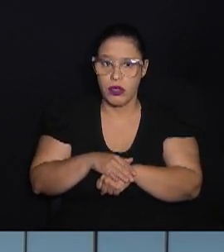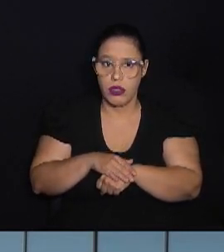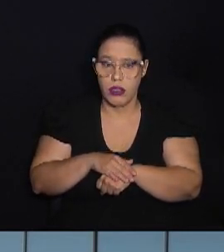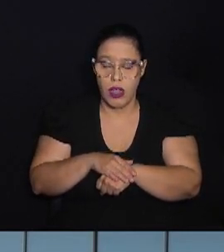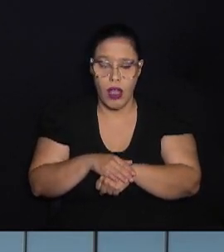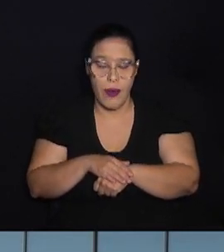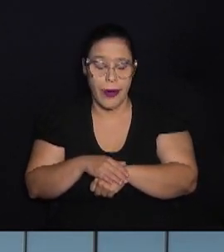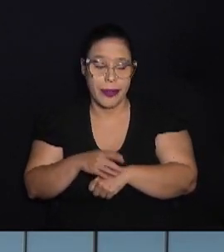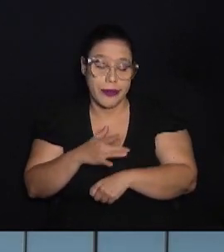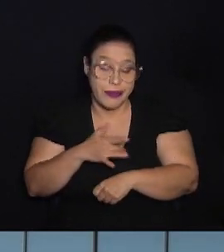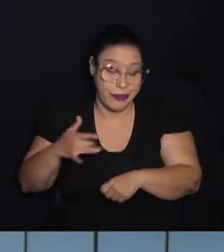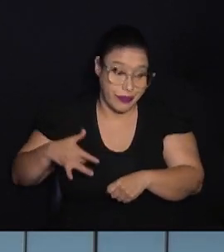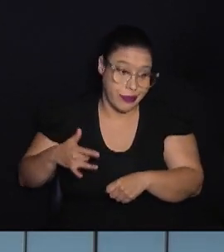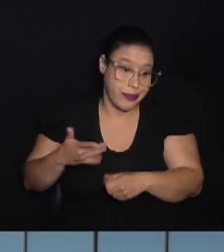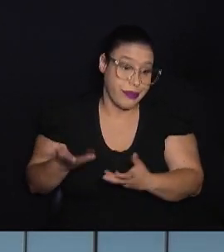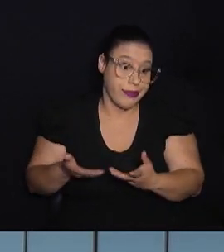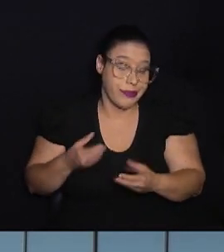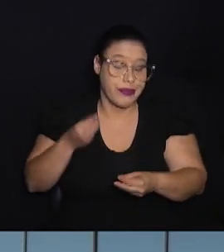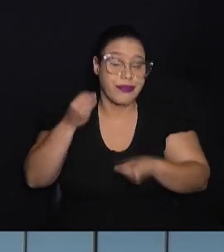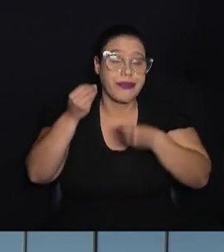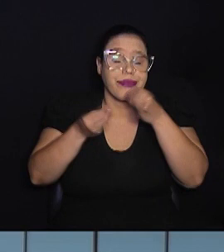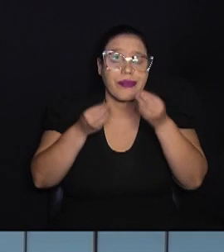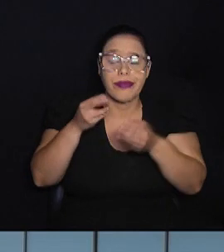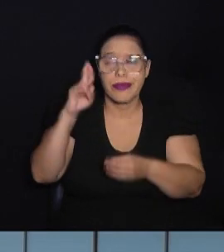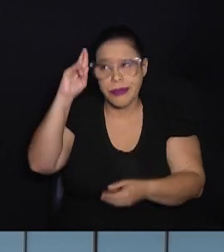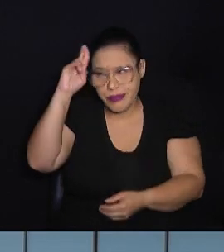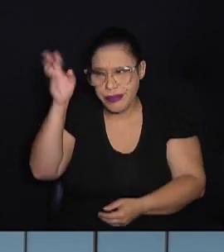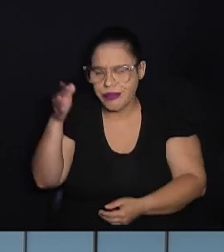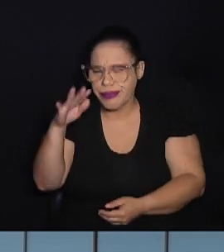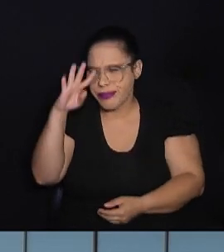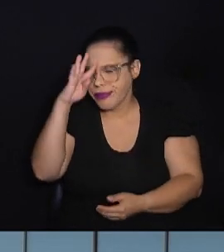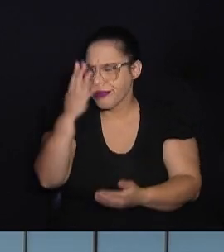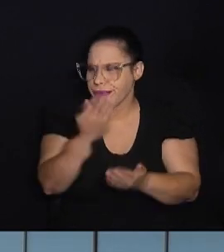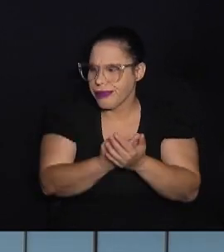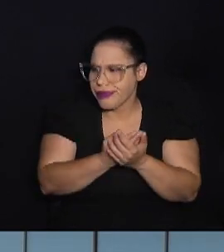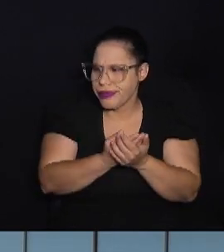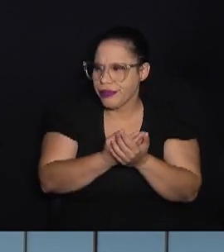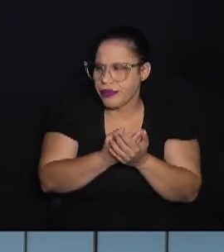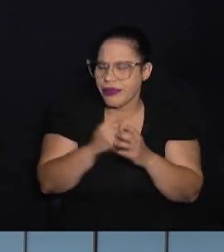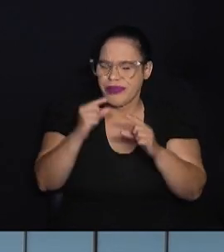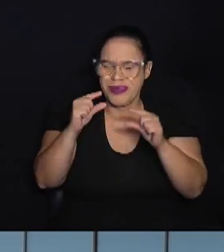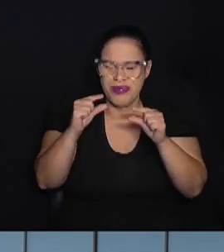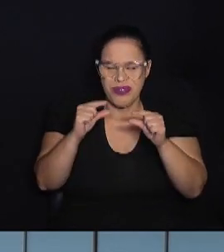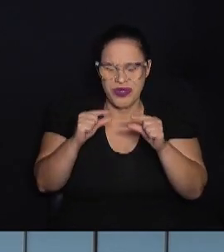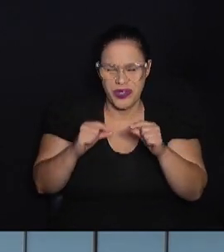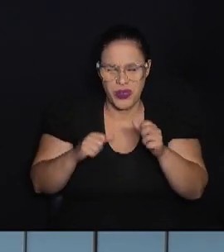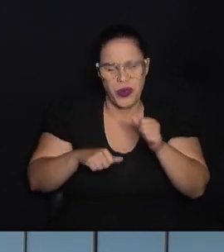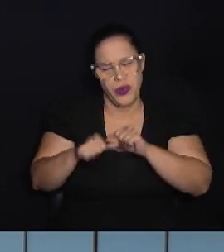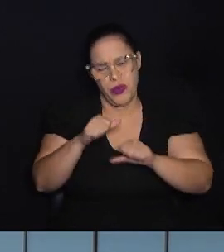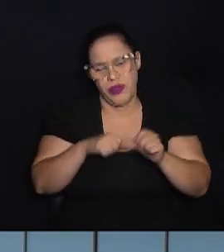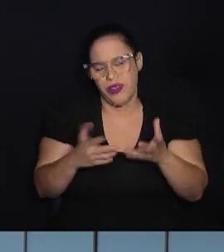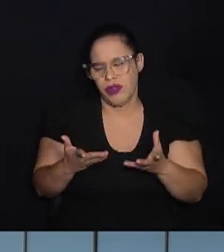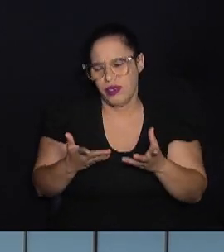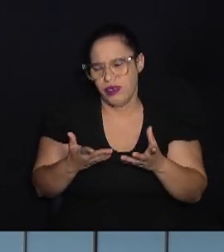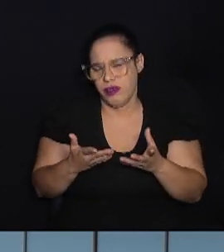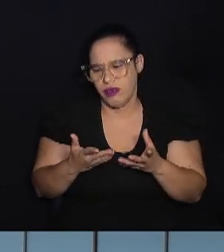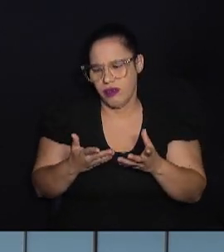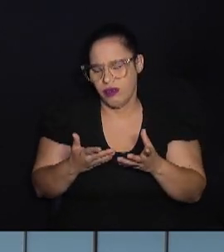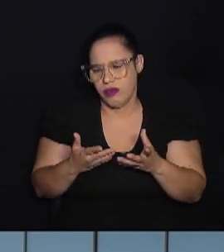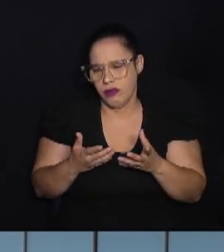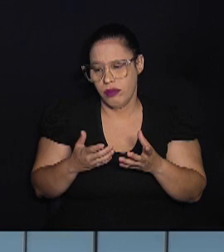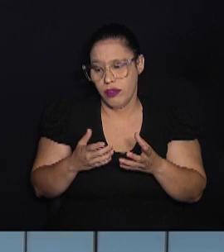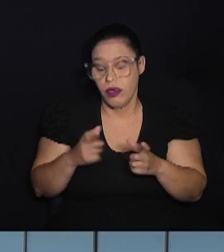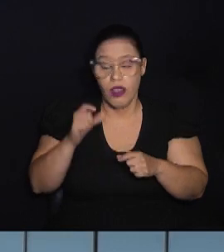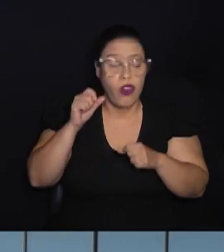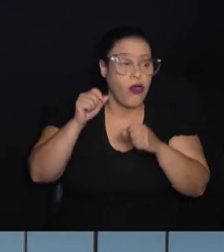de vida, né? Como que a senhora acredita que isso pode ser amenizado ou revertido, né? Existe alguma alternativa,